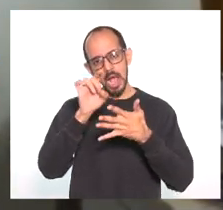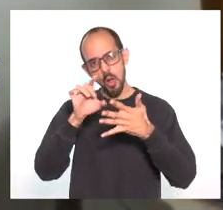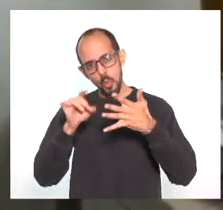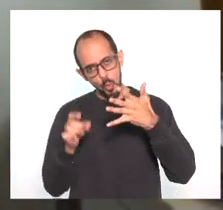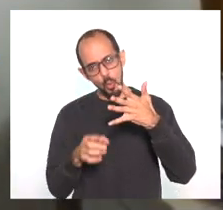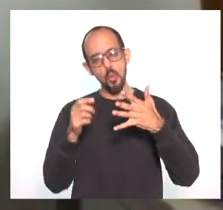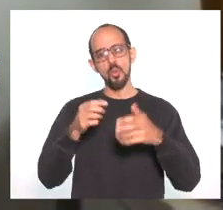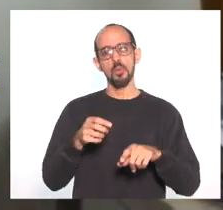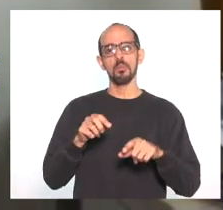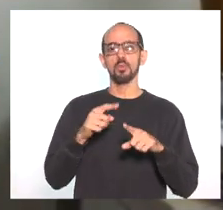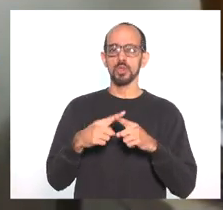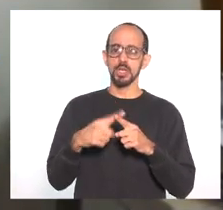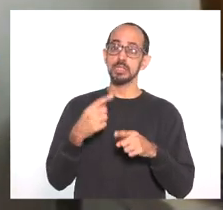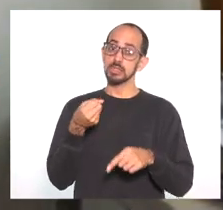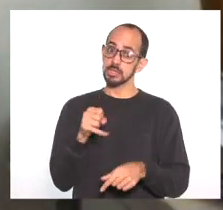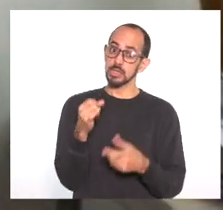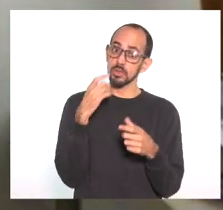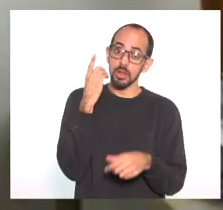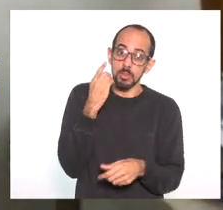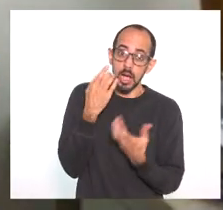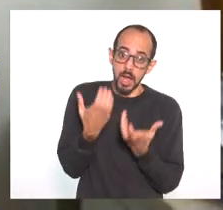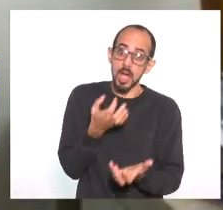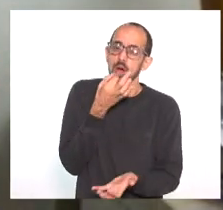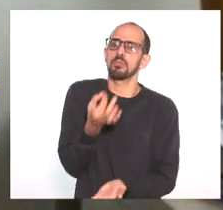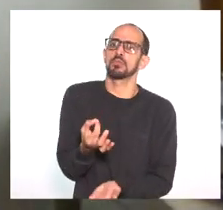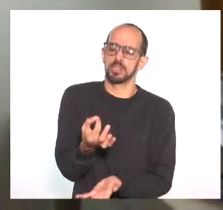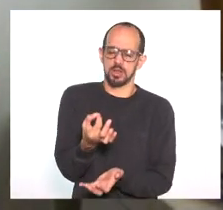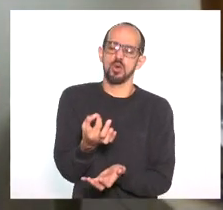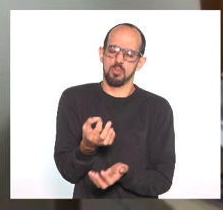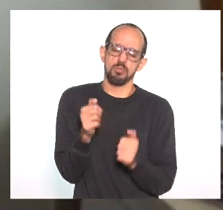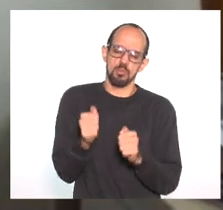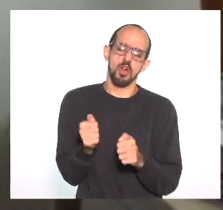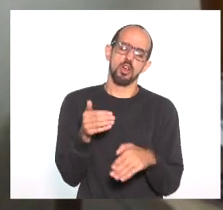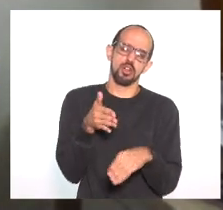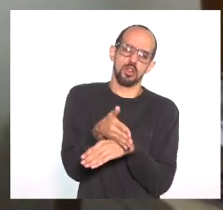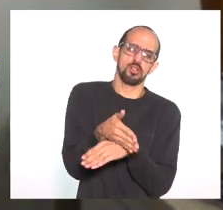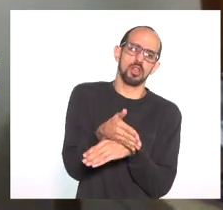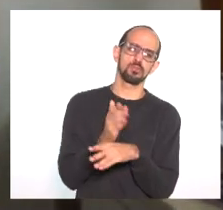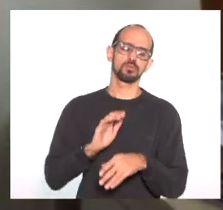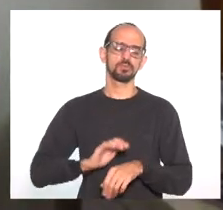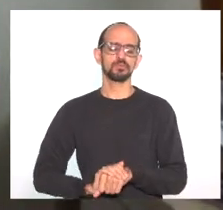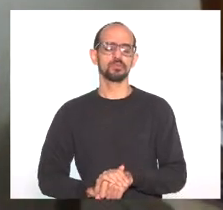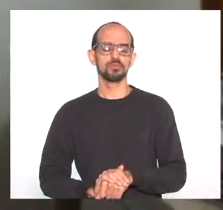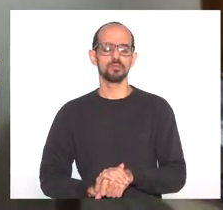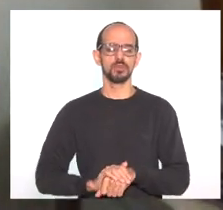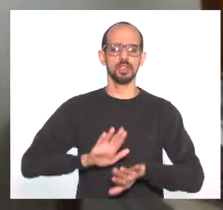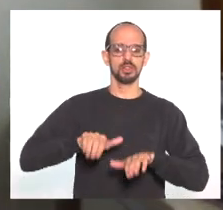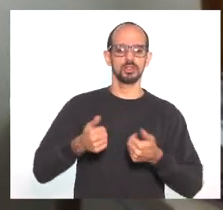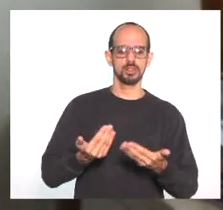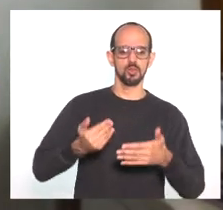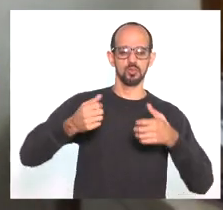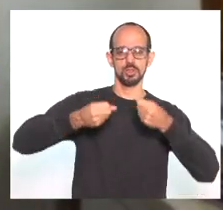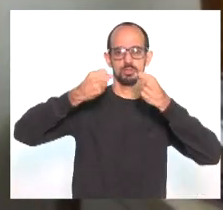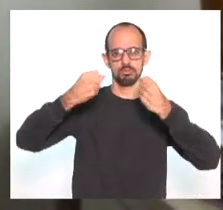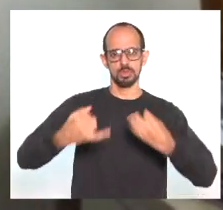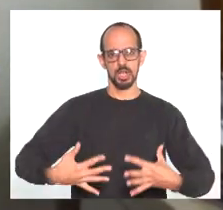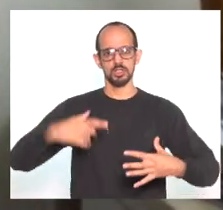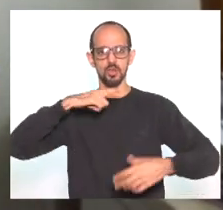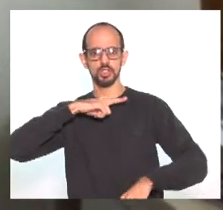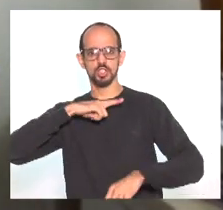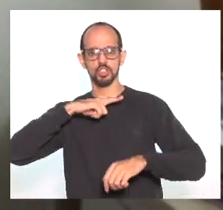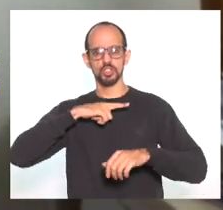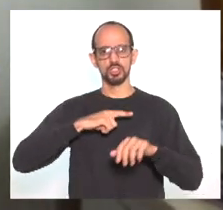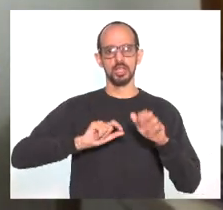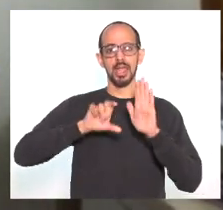opinar. As preliminares, a gente define o que são os royalties, a